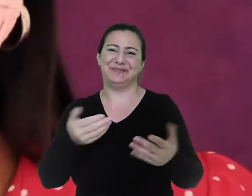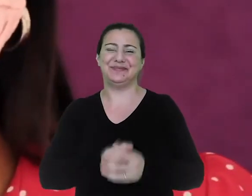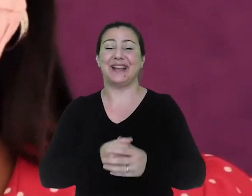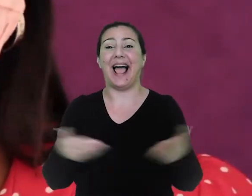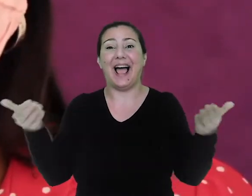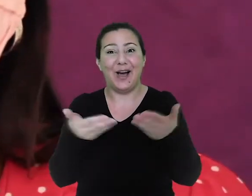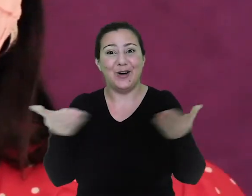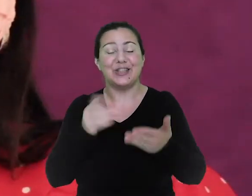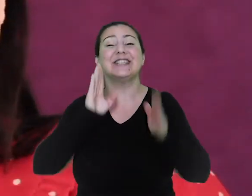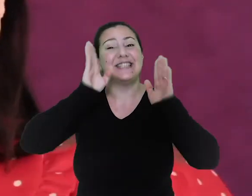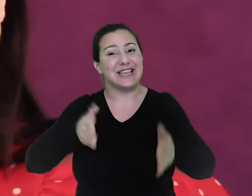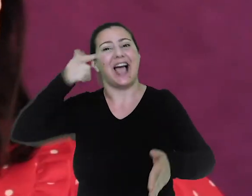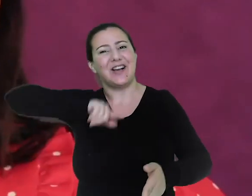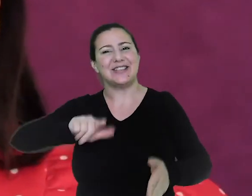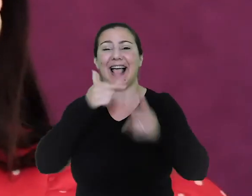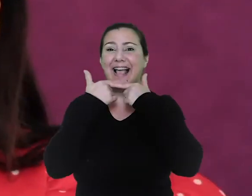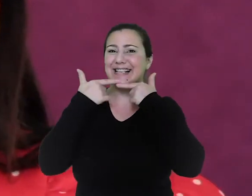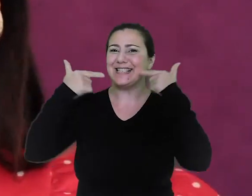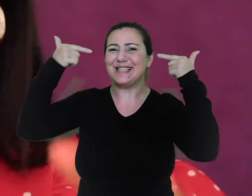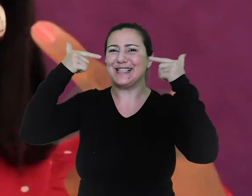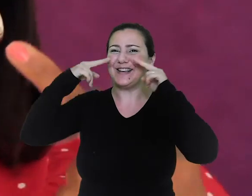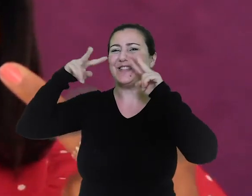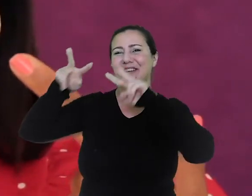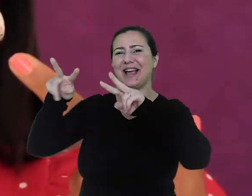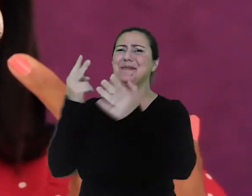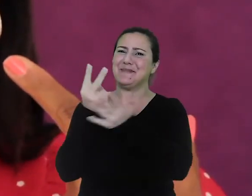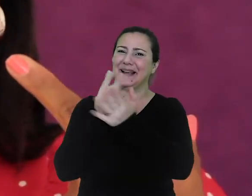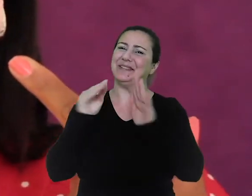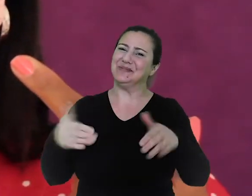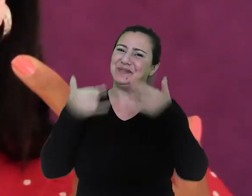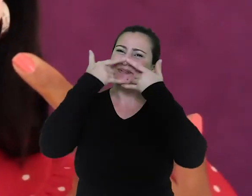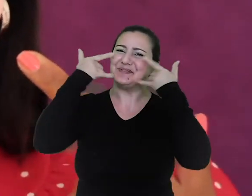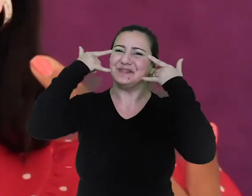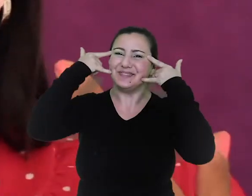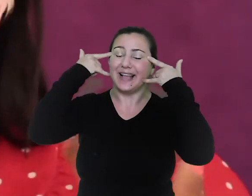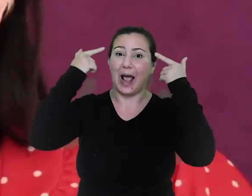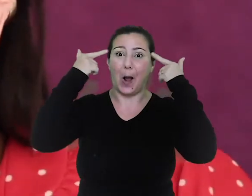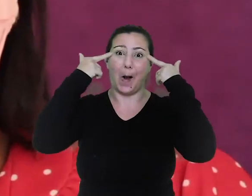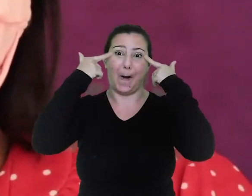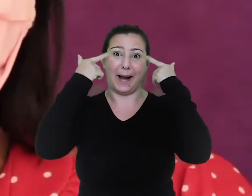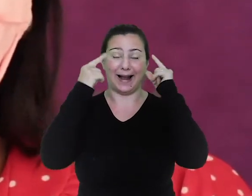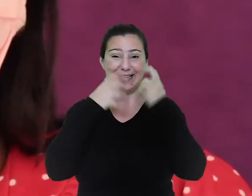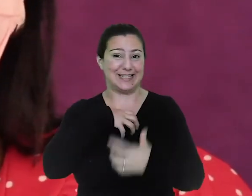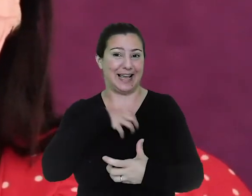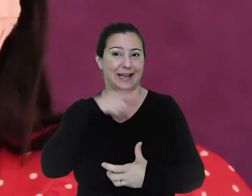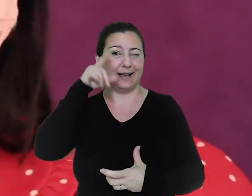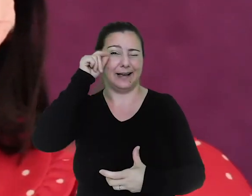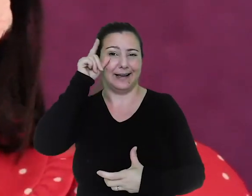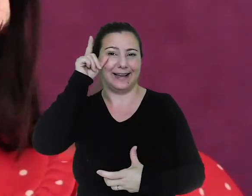e atualmente a gente até já consegue reconhecer um sorriso mesmo através da máscara seja por um olhar